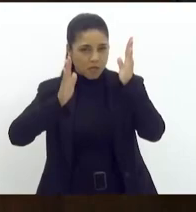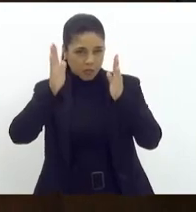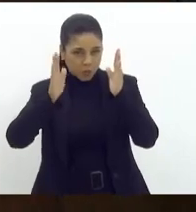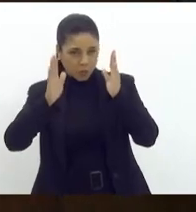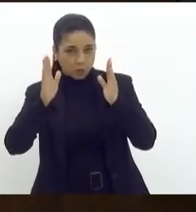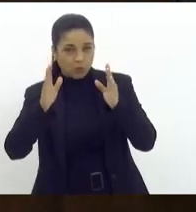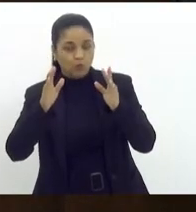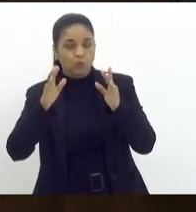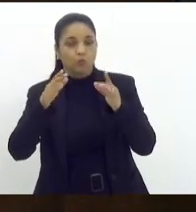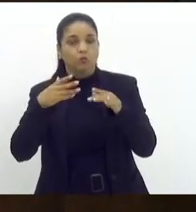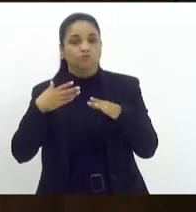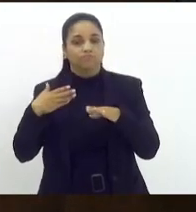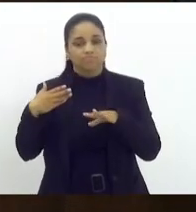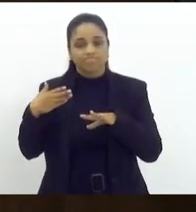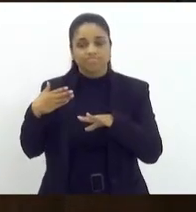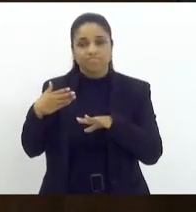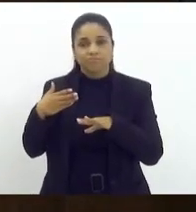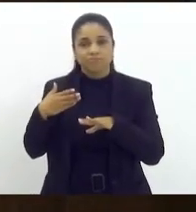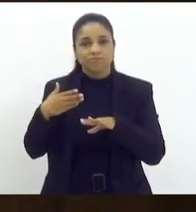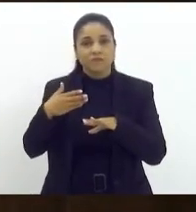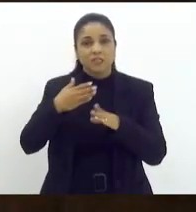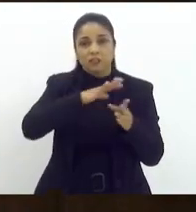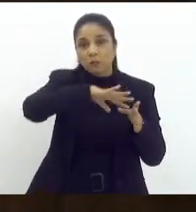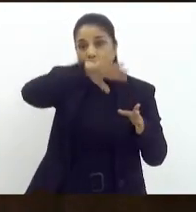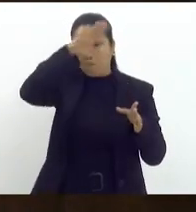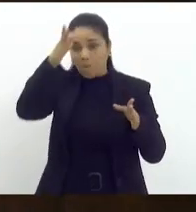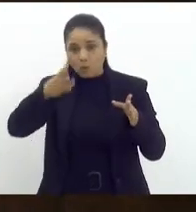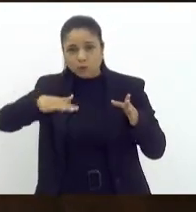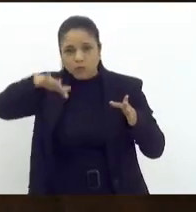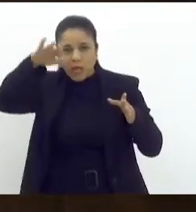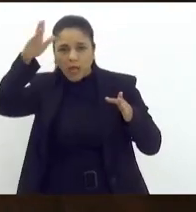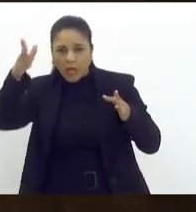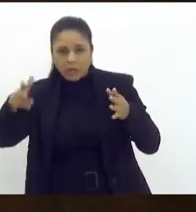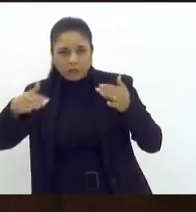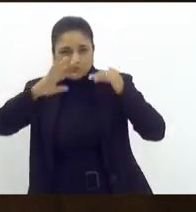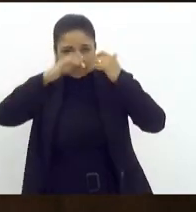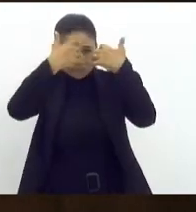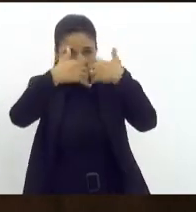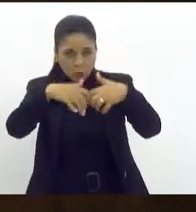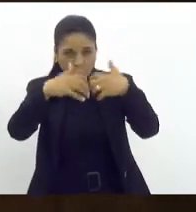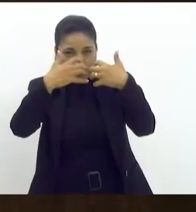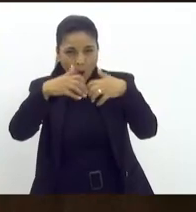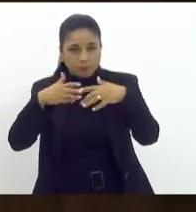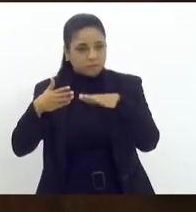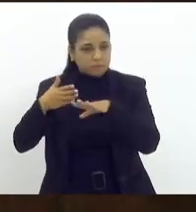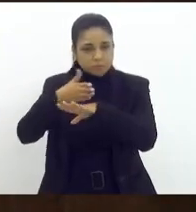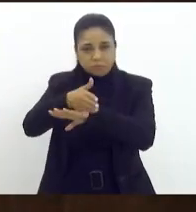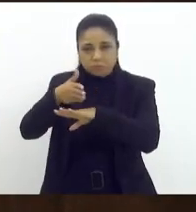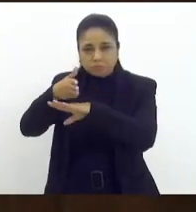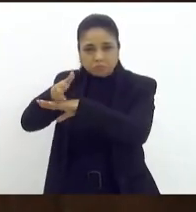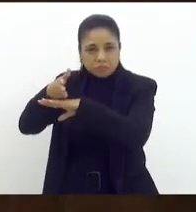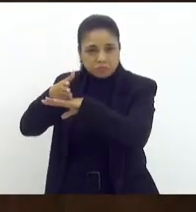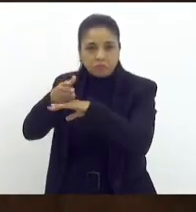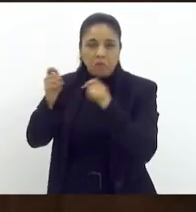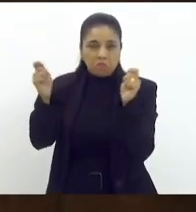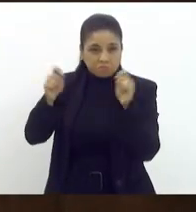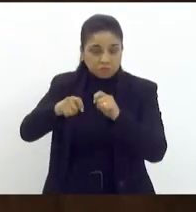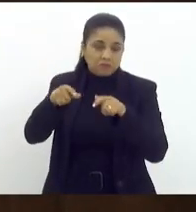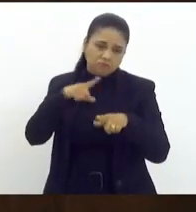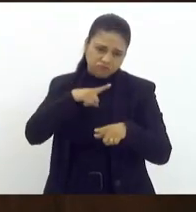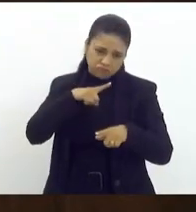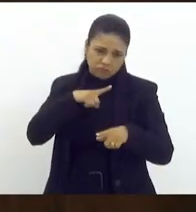desmedida das enfim das montanhas de Petrópolis das áreas de Petrópolis olha Petrópolis é feita por montanhas